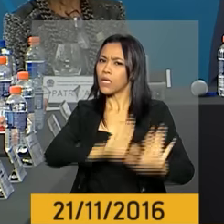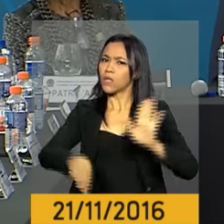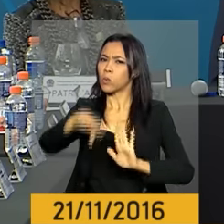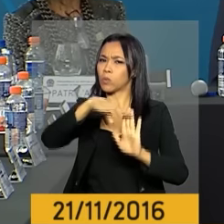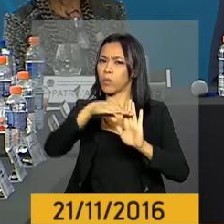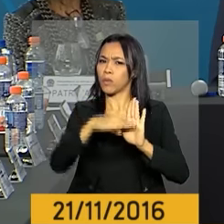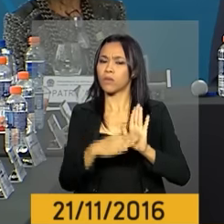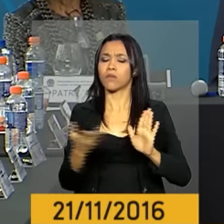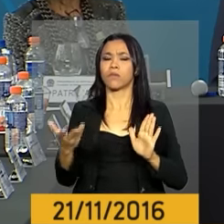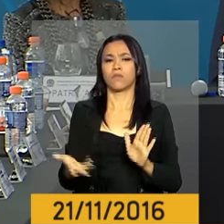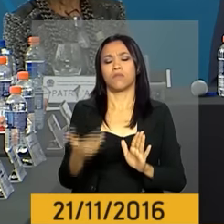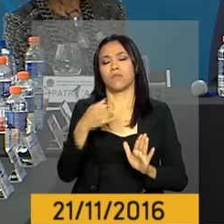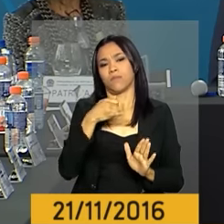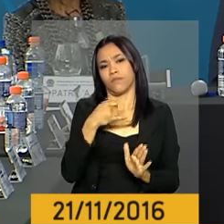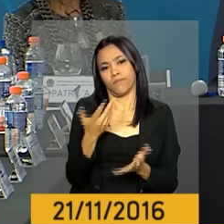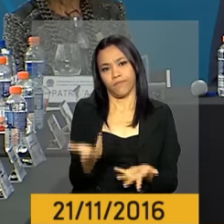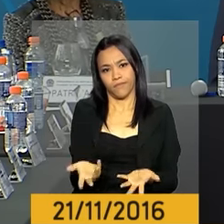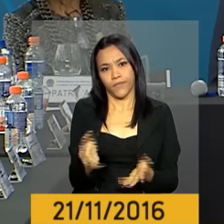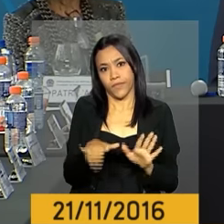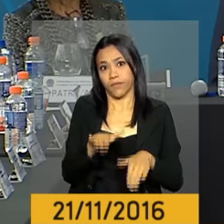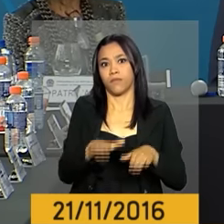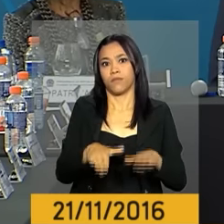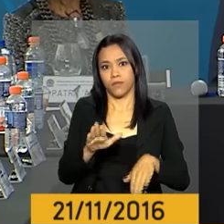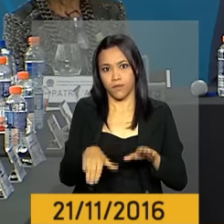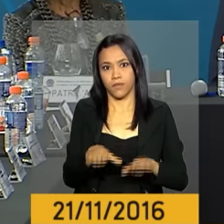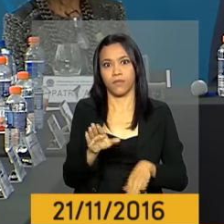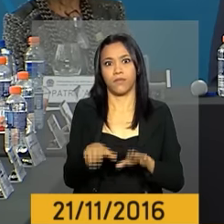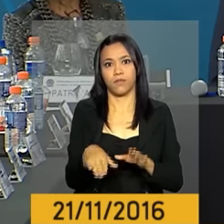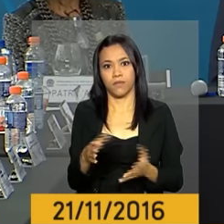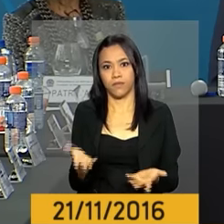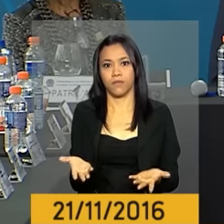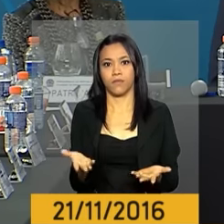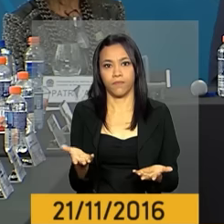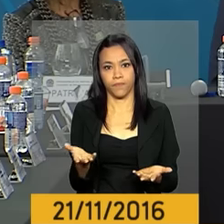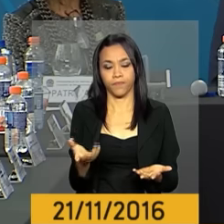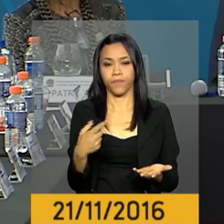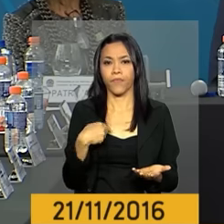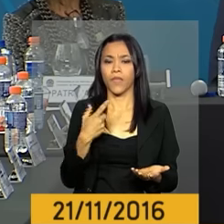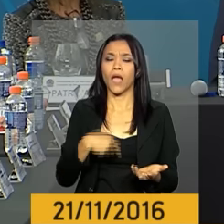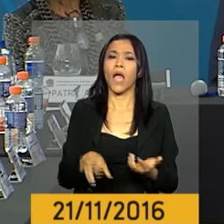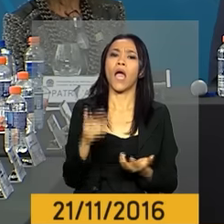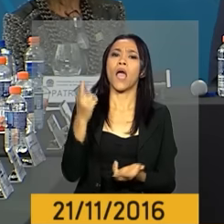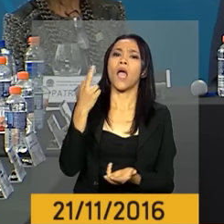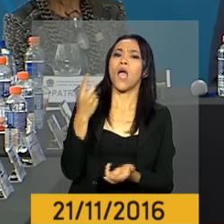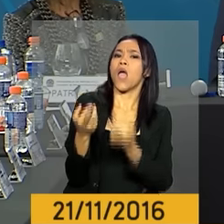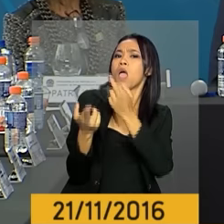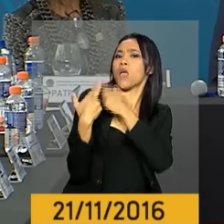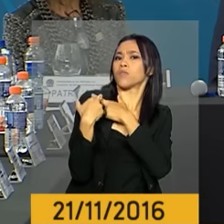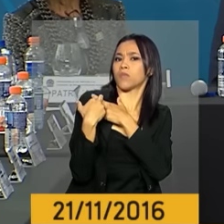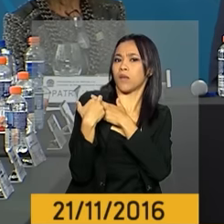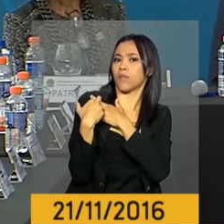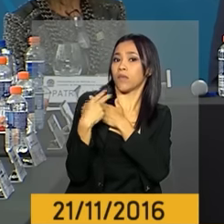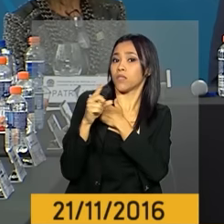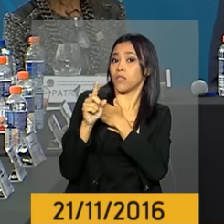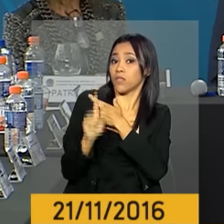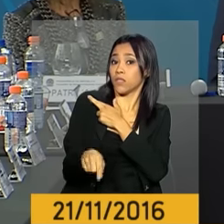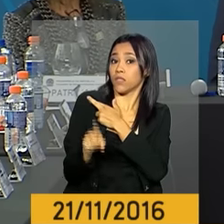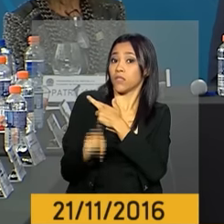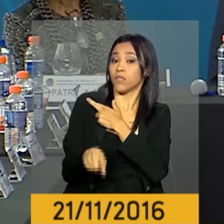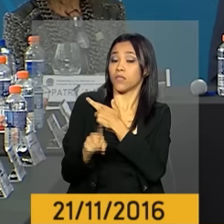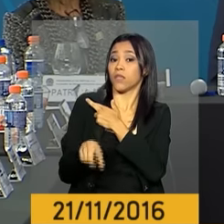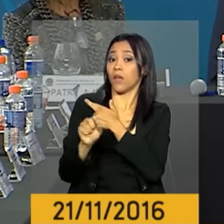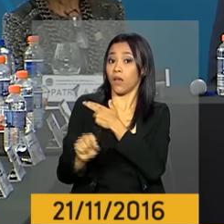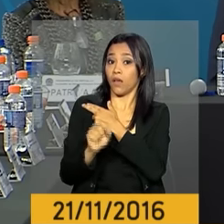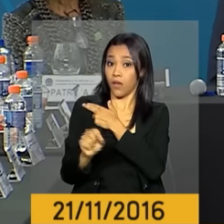programas, de alguma maneira, muitas vezes, sem eventuais responsabilidades, porque você está afetando